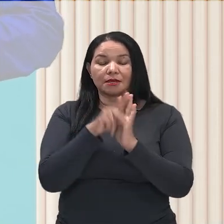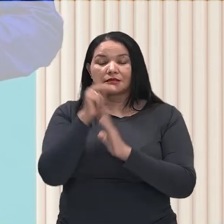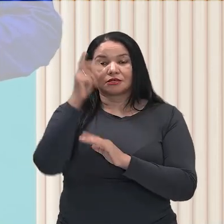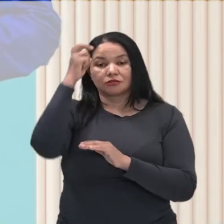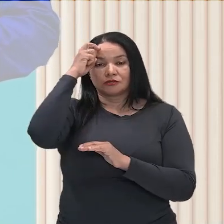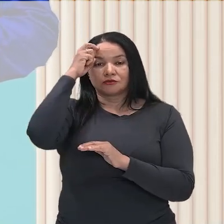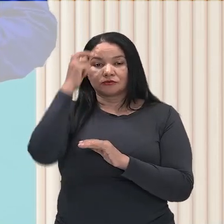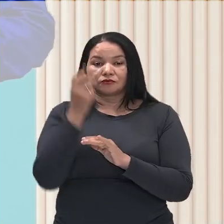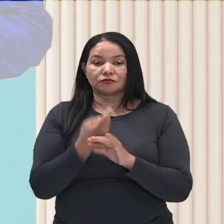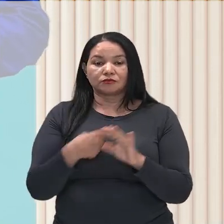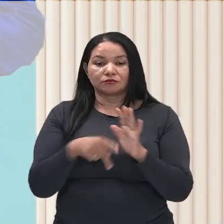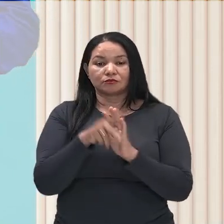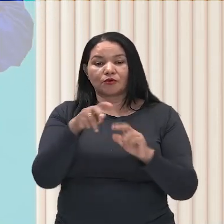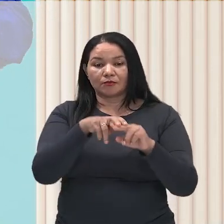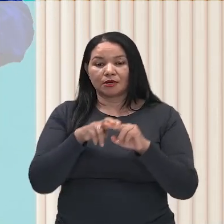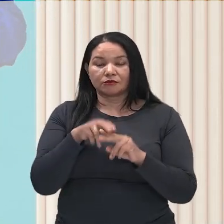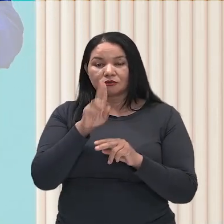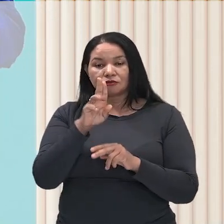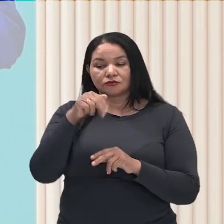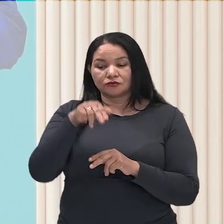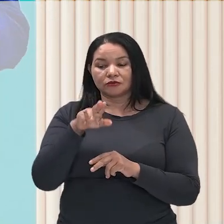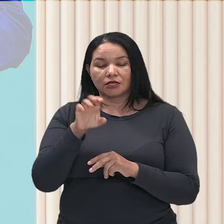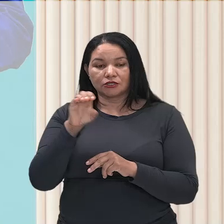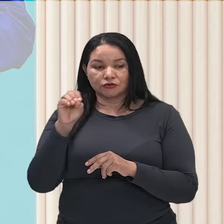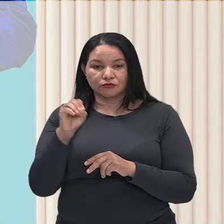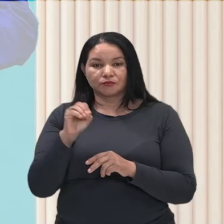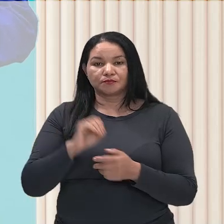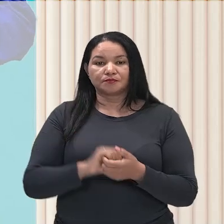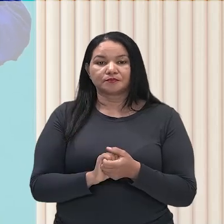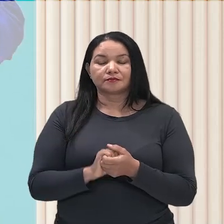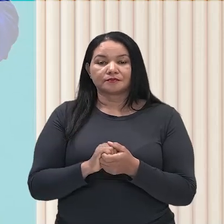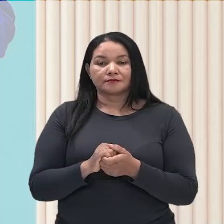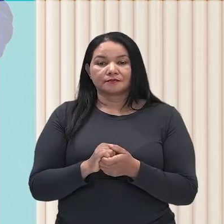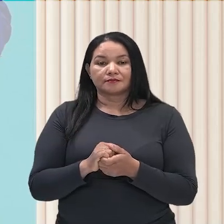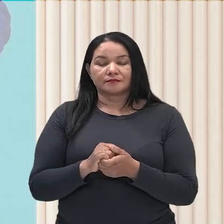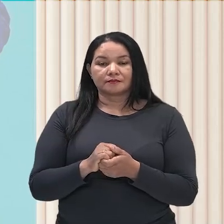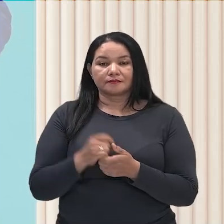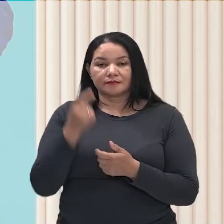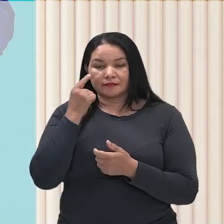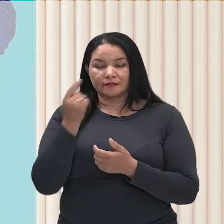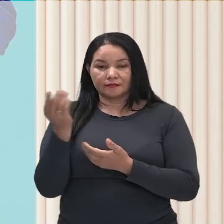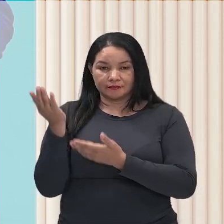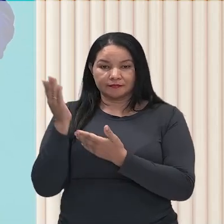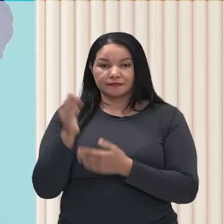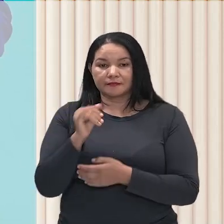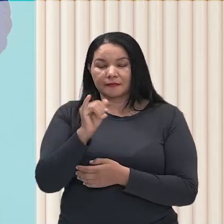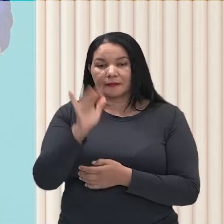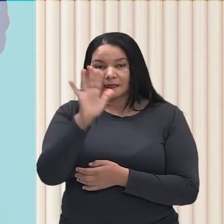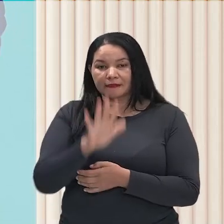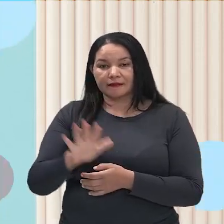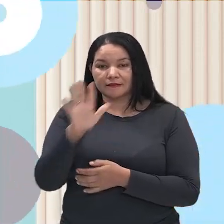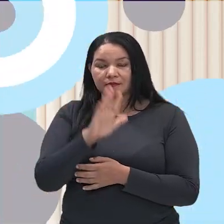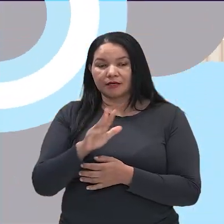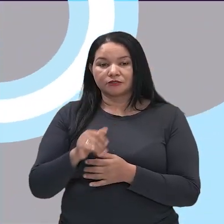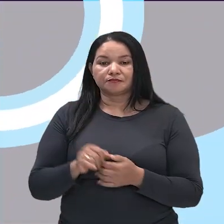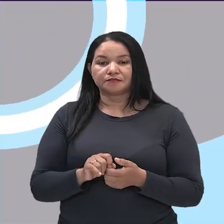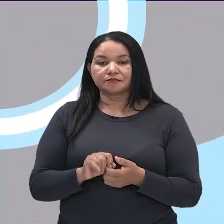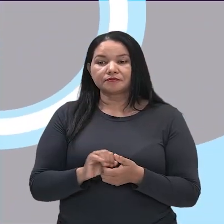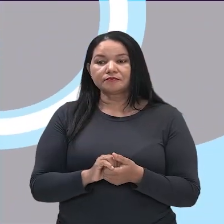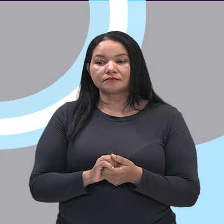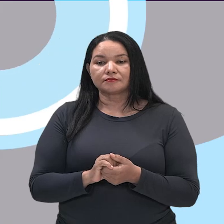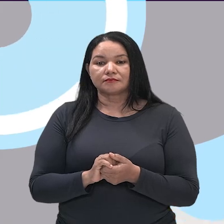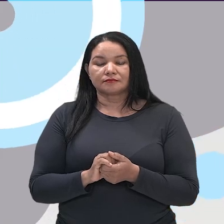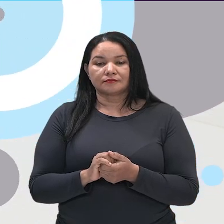pela Unesco, certo? Aqui nós temos uma imagem do Bumba Meu Boi, tá? Aqui nós trouxe